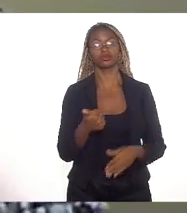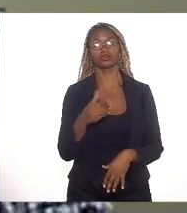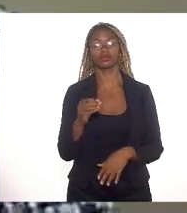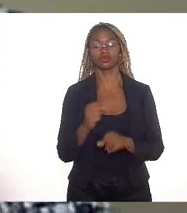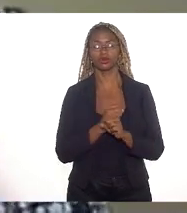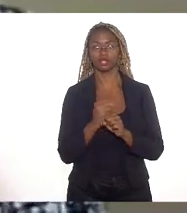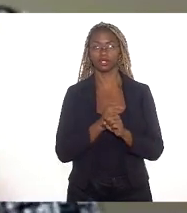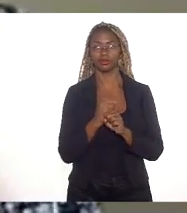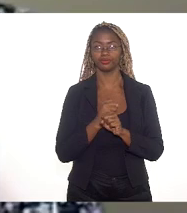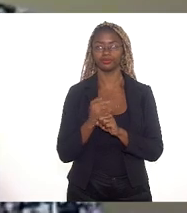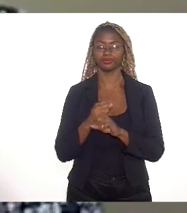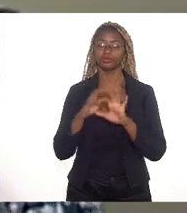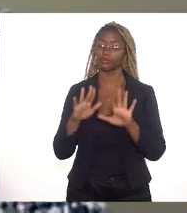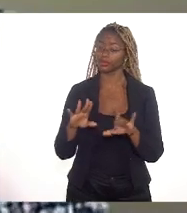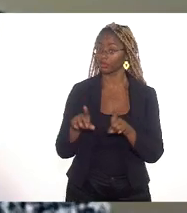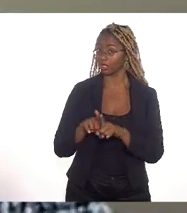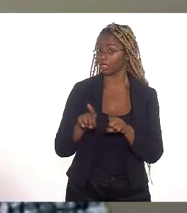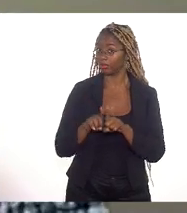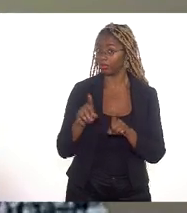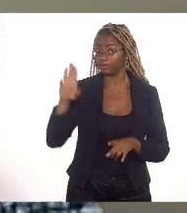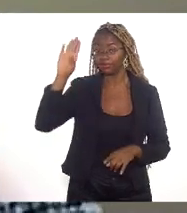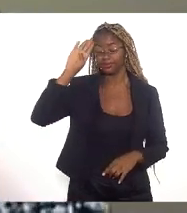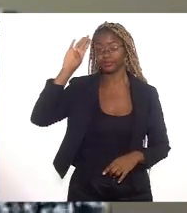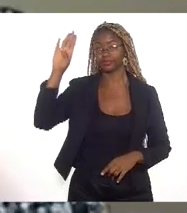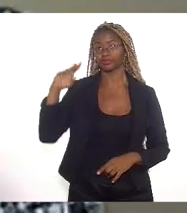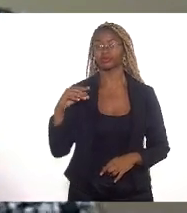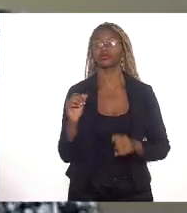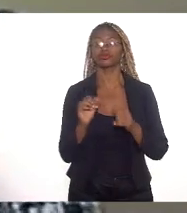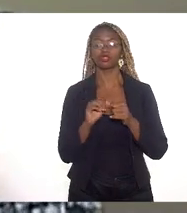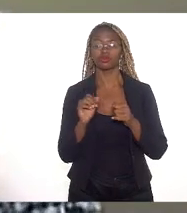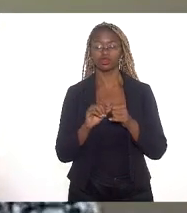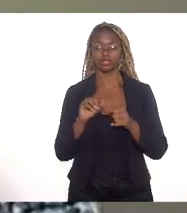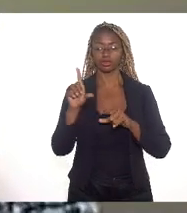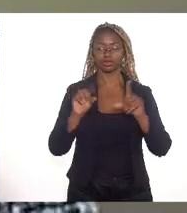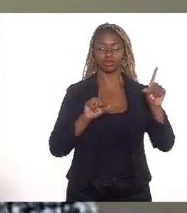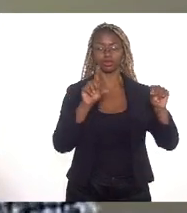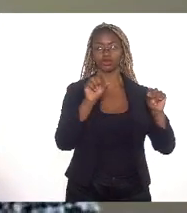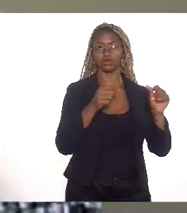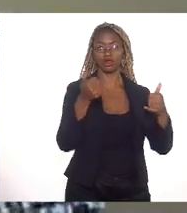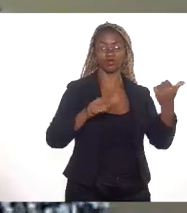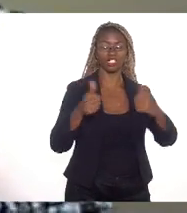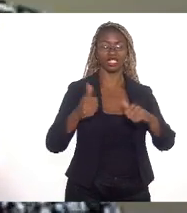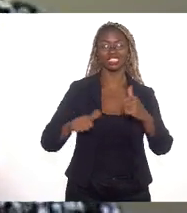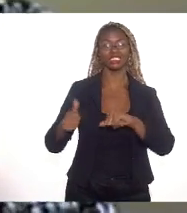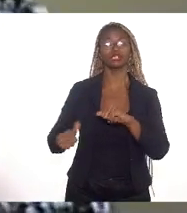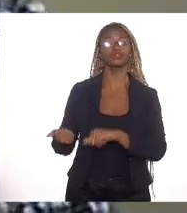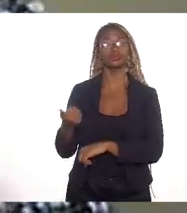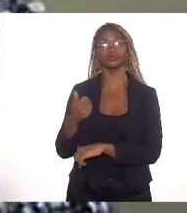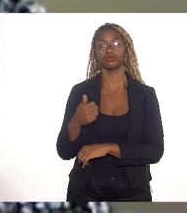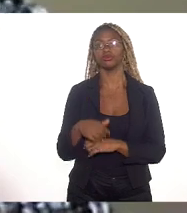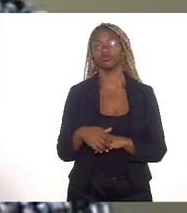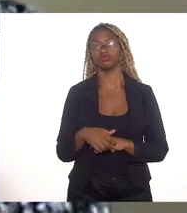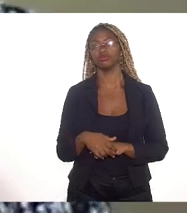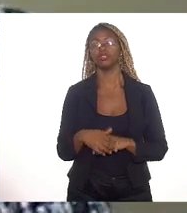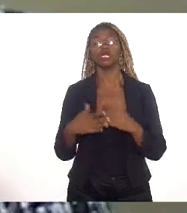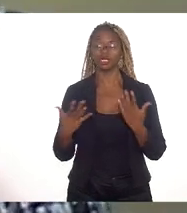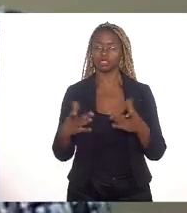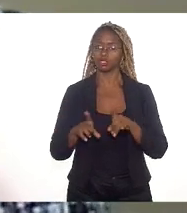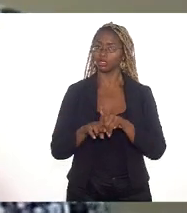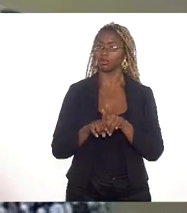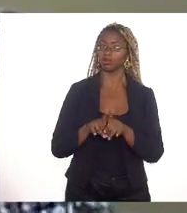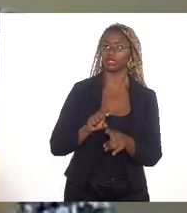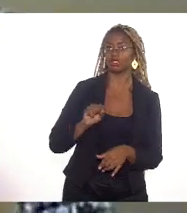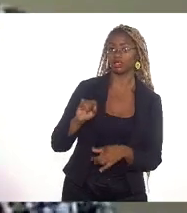mas, sobretudo, né, fazendo alguns critérios de análise. Se o incentivo foi fruto de resolução